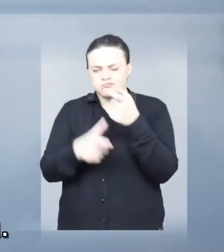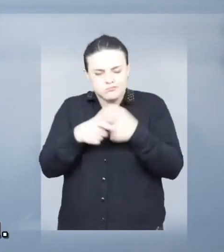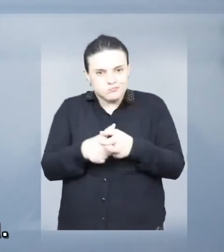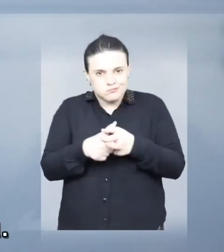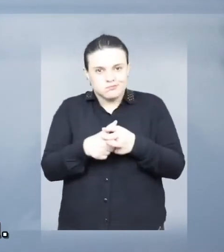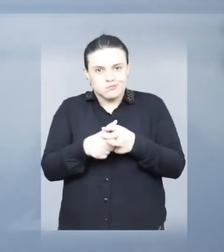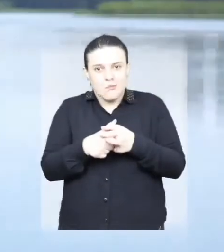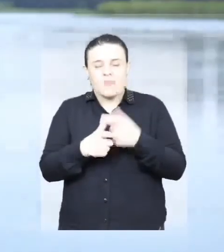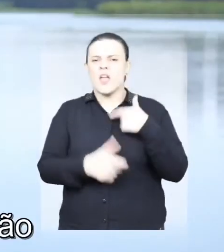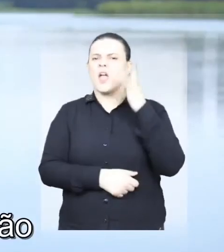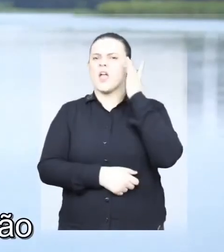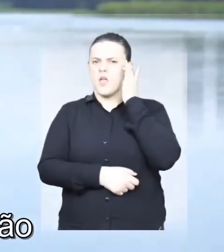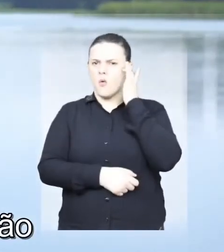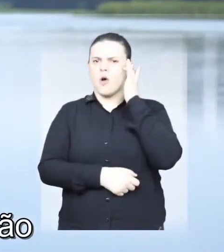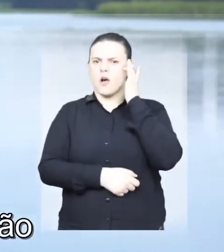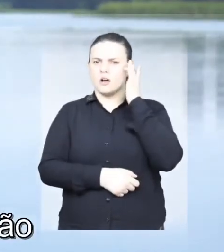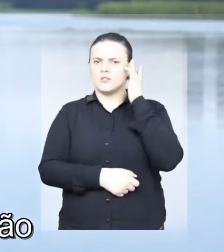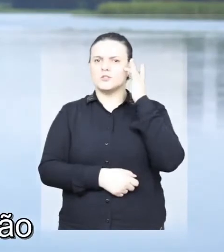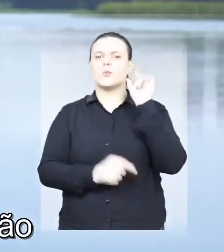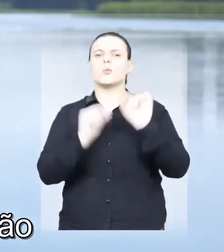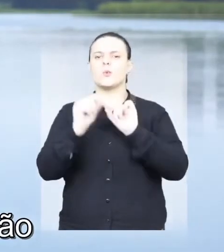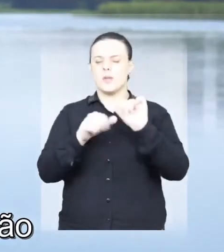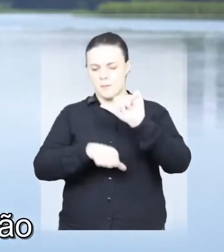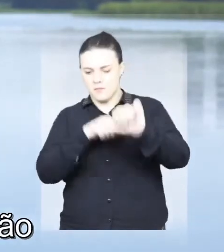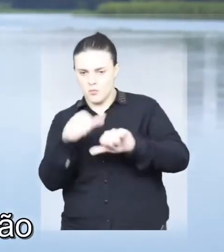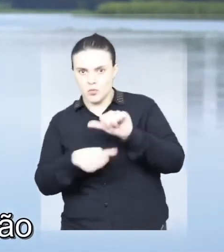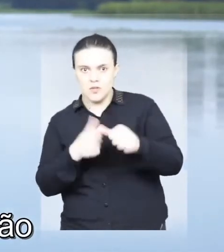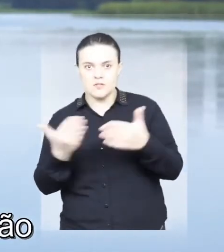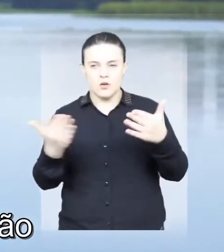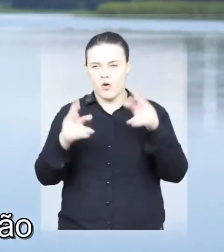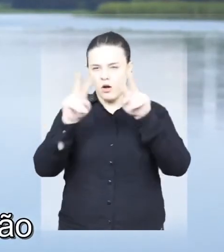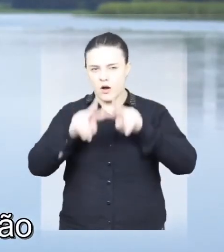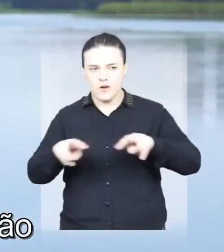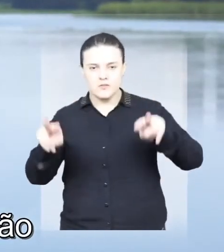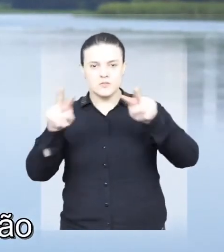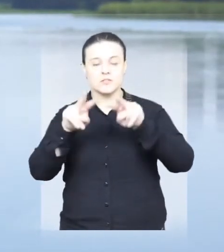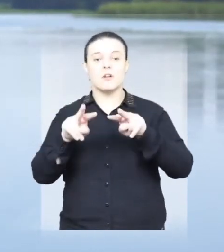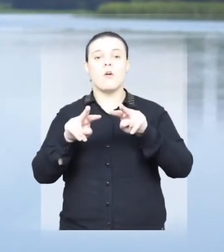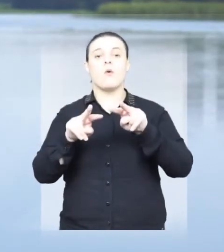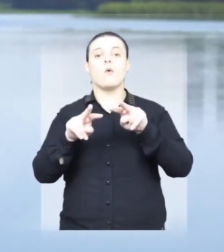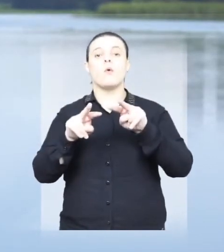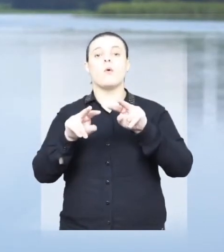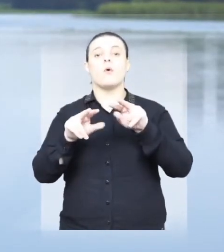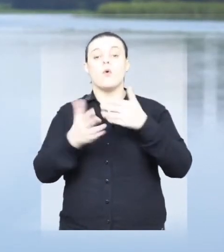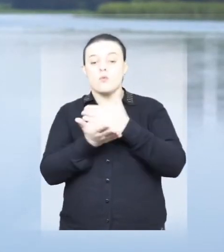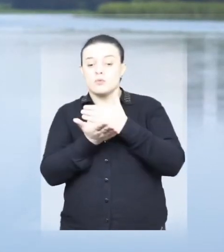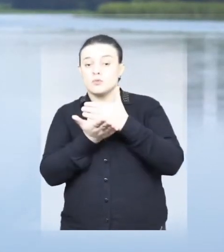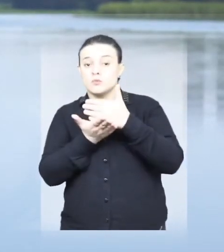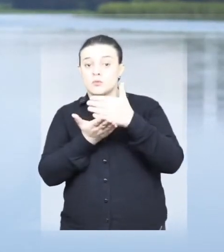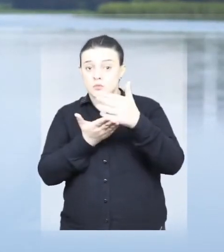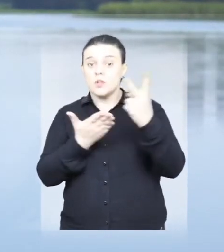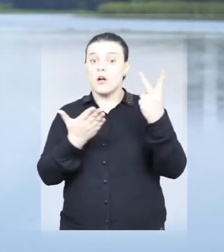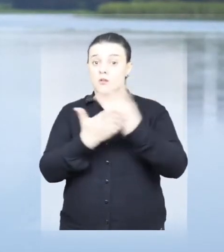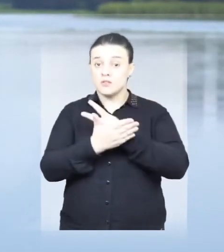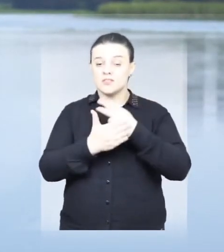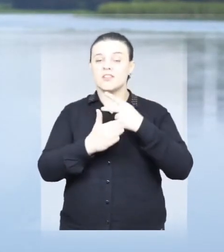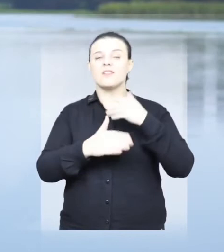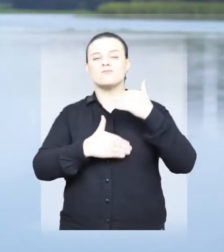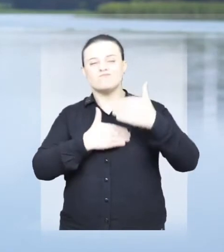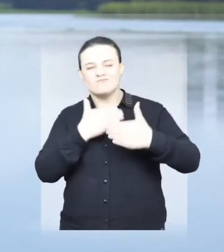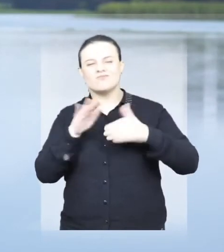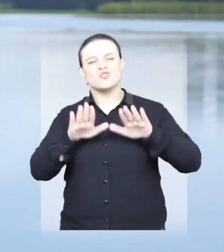grande minoria. Eu acho que Nayara. essa mudança de visão tá começando a acontecer de